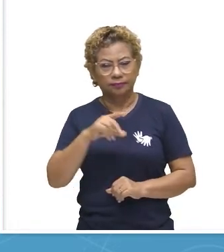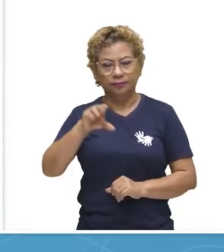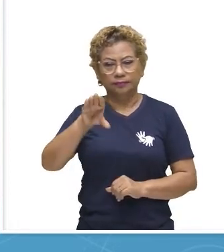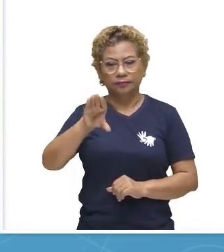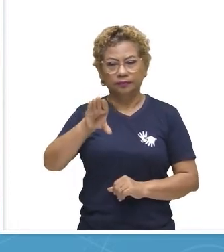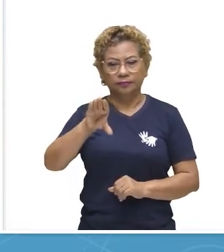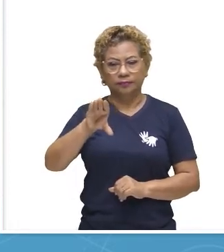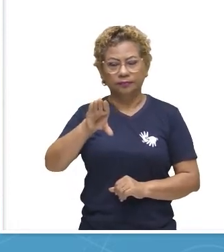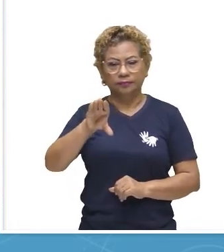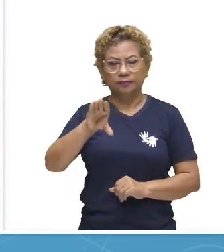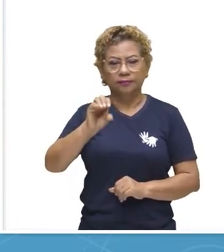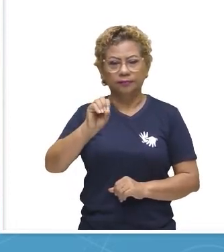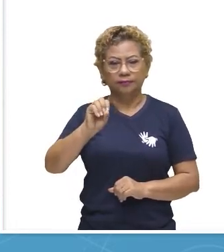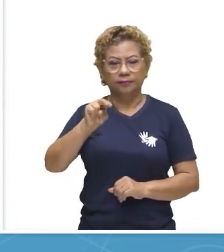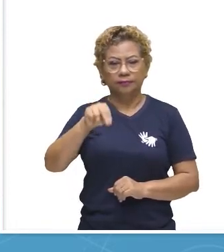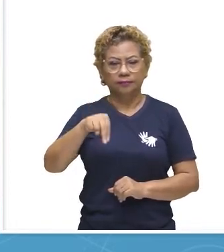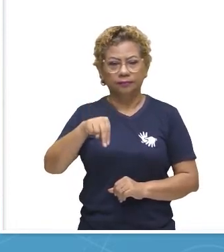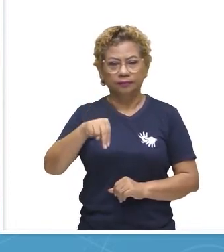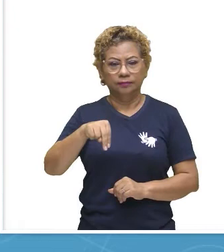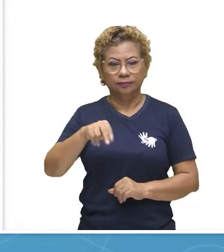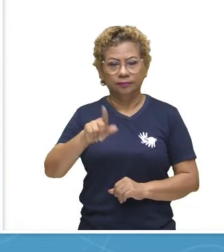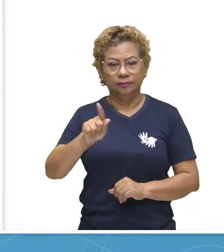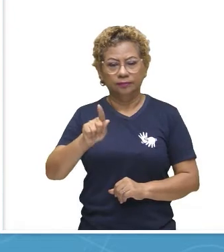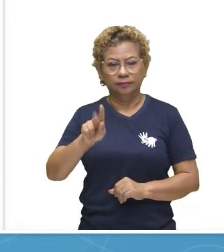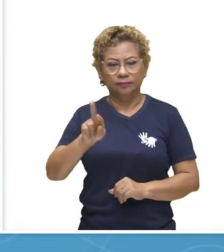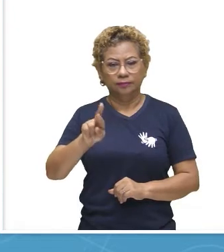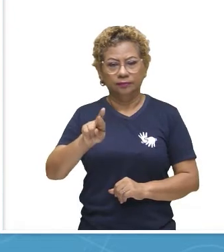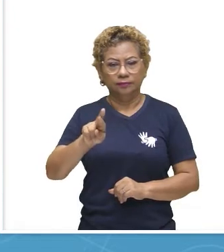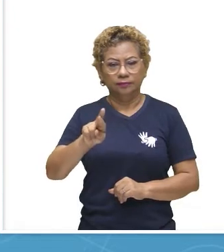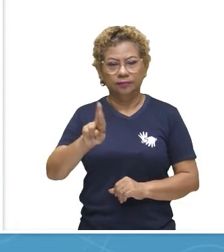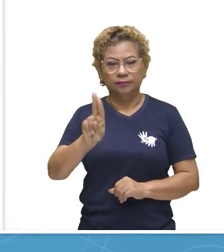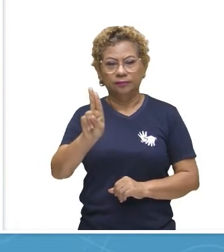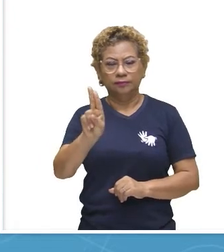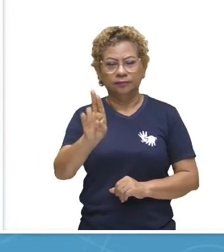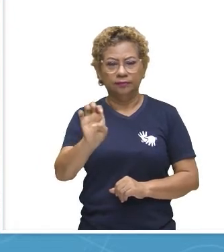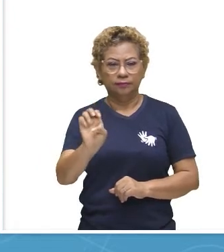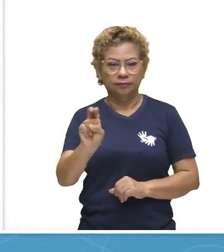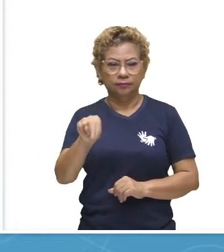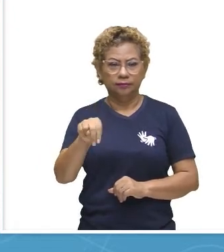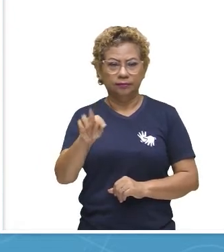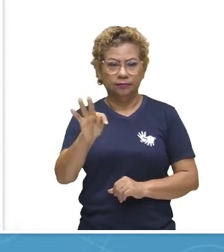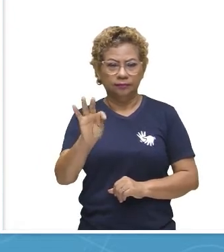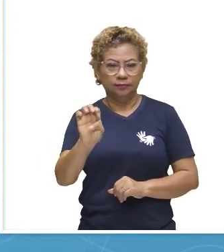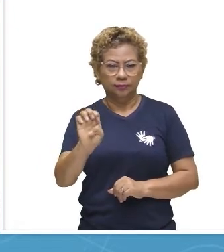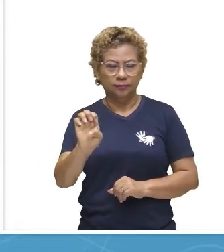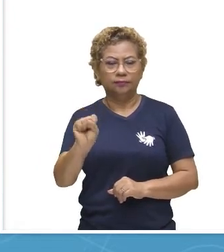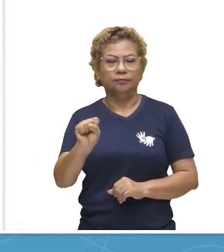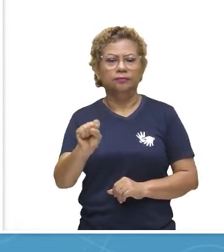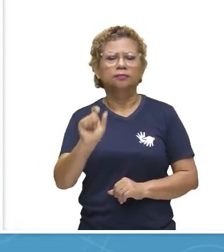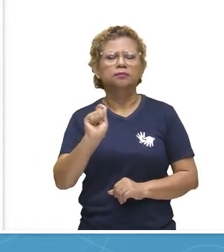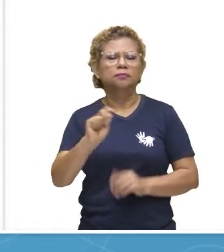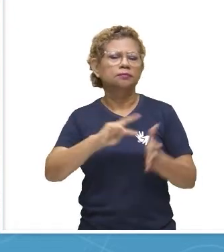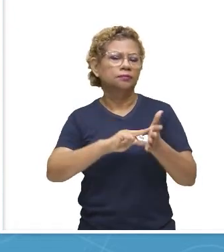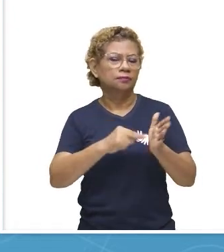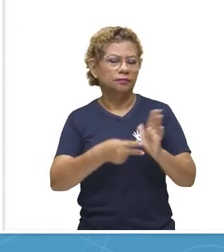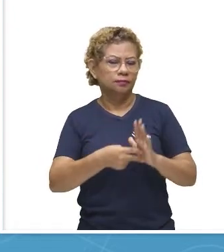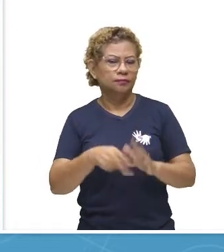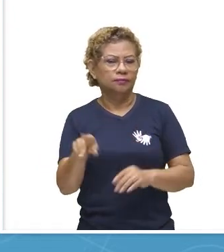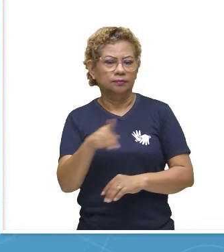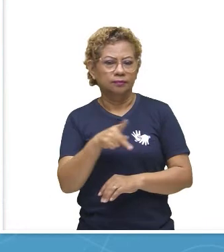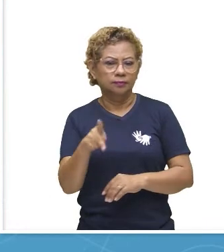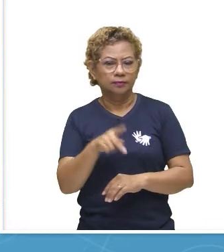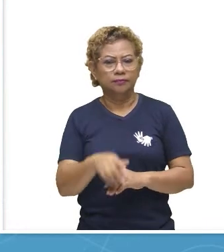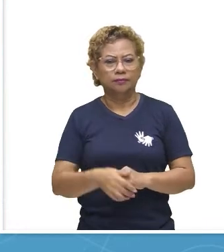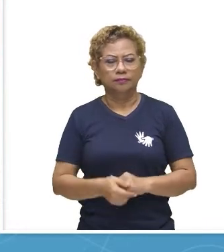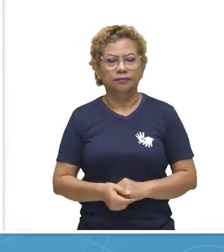congruentes. Nossa, que palavra é essa? Congruentes. O que significa congruência? Nada